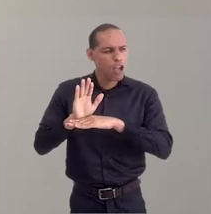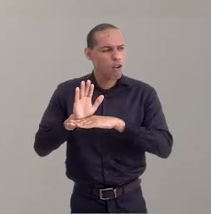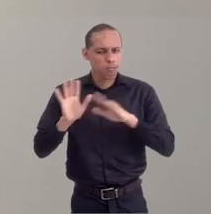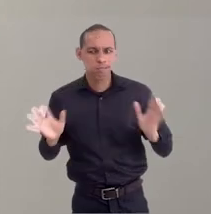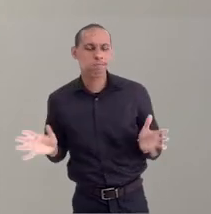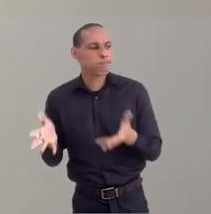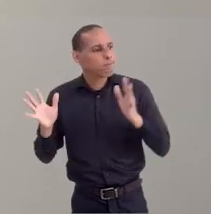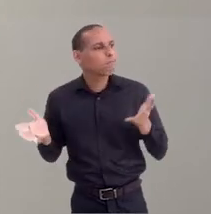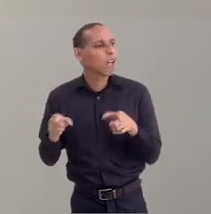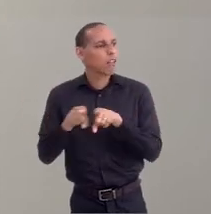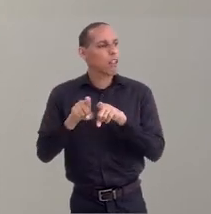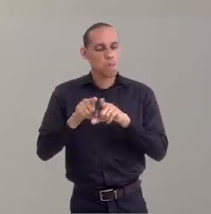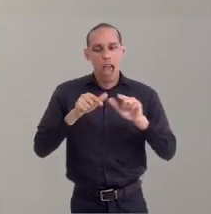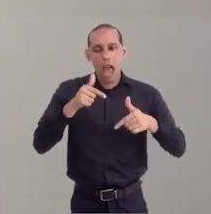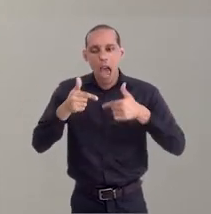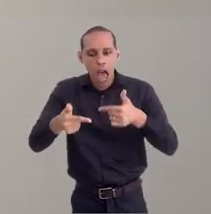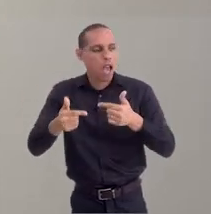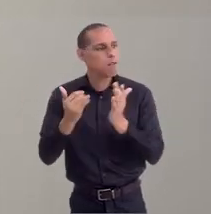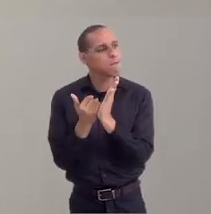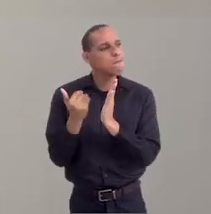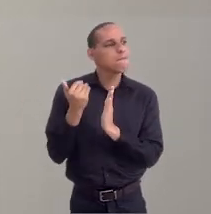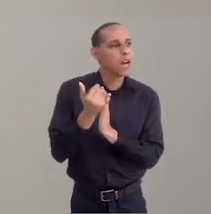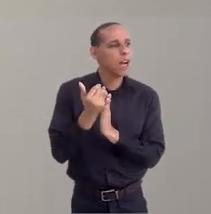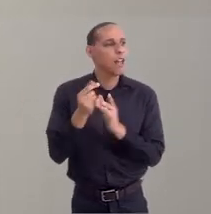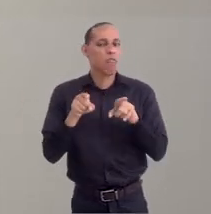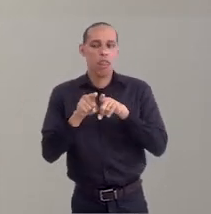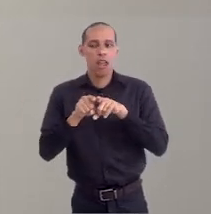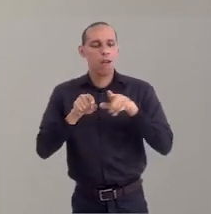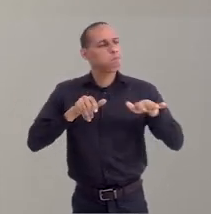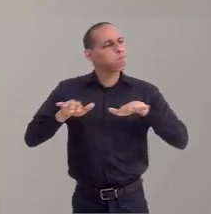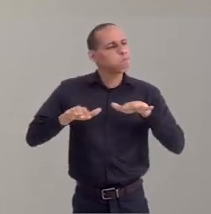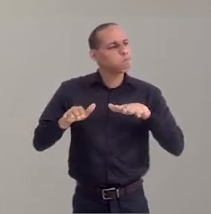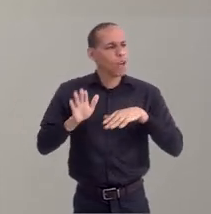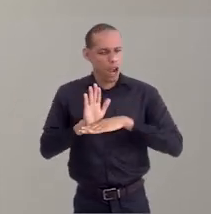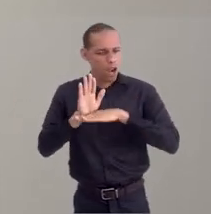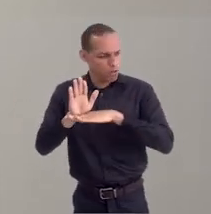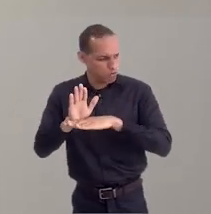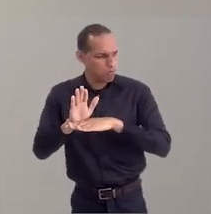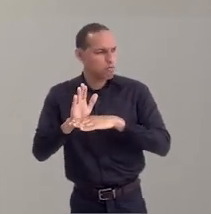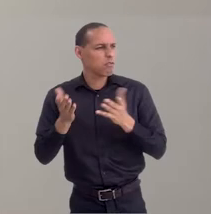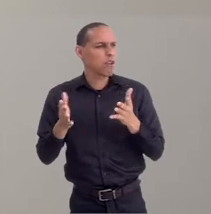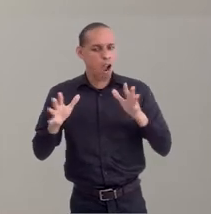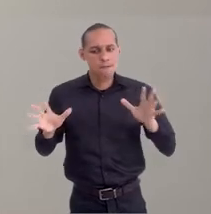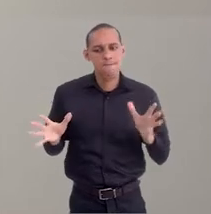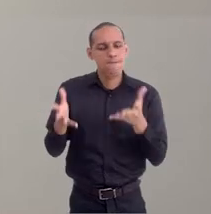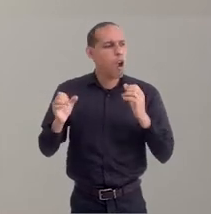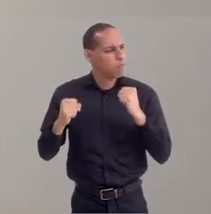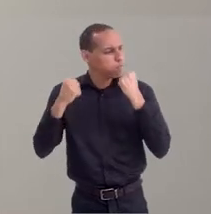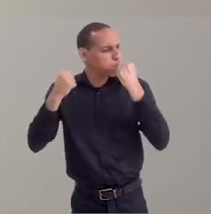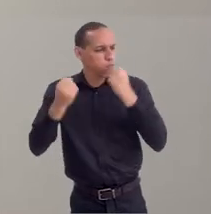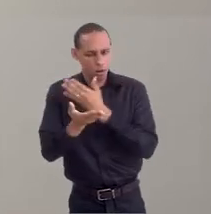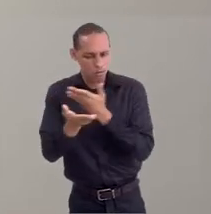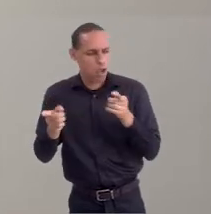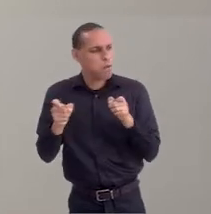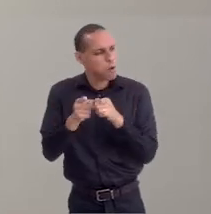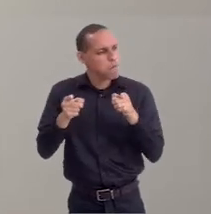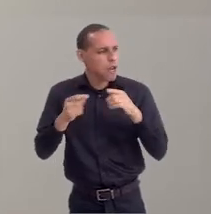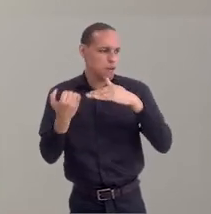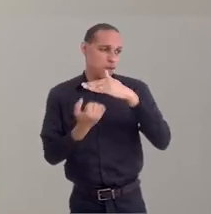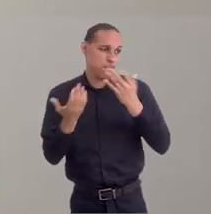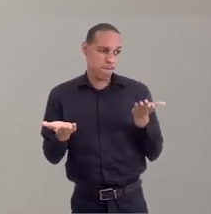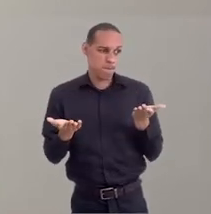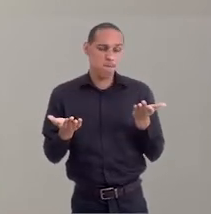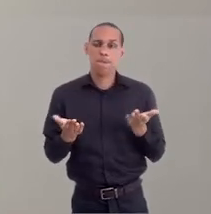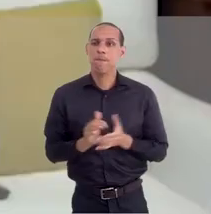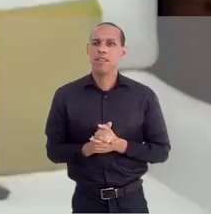servido também para impulsionar essas ações e gerar movimentos nessa direção do fortalecimento das micro e